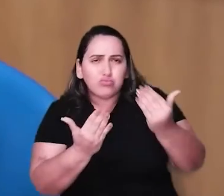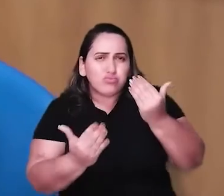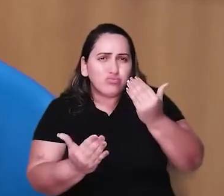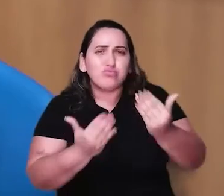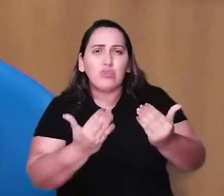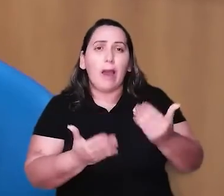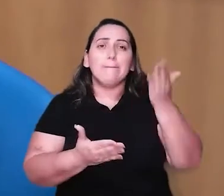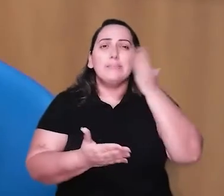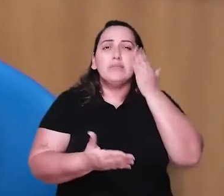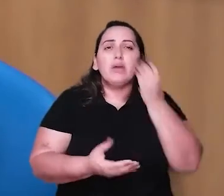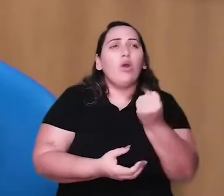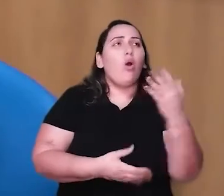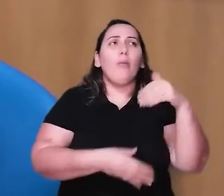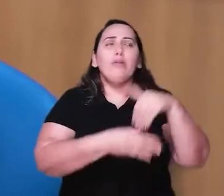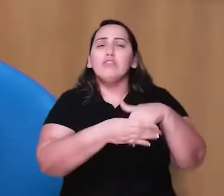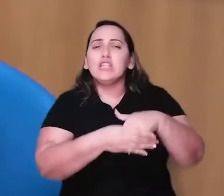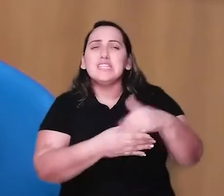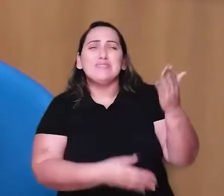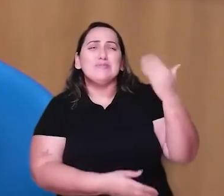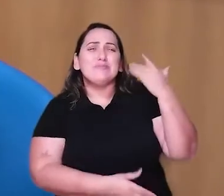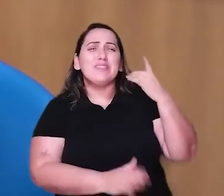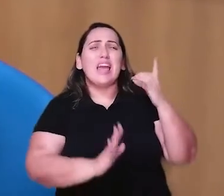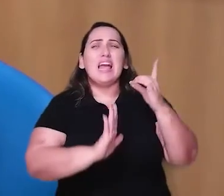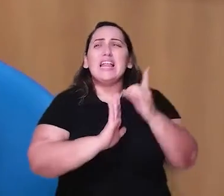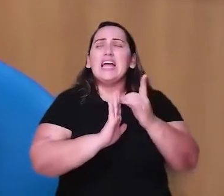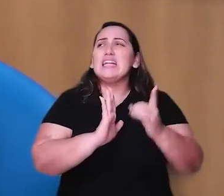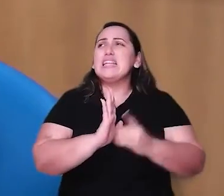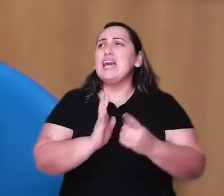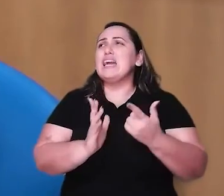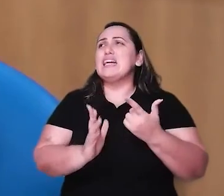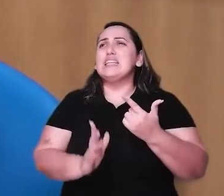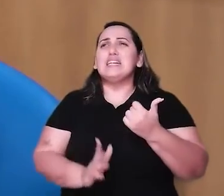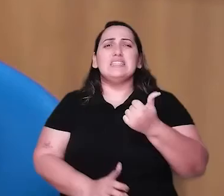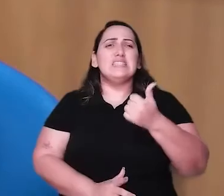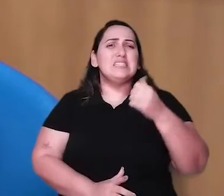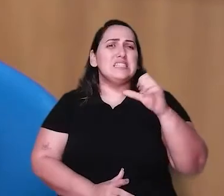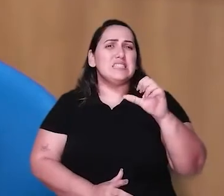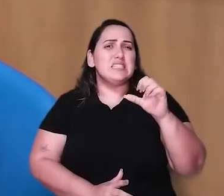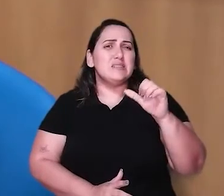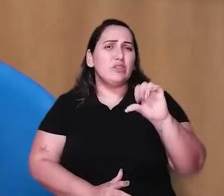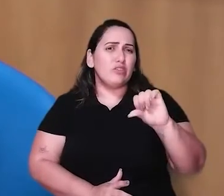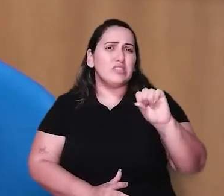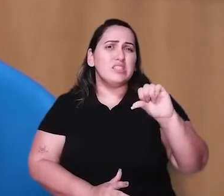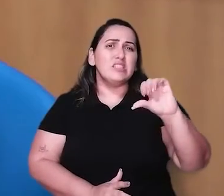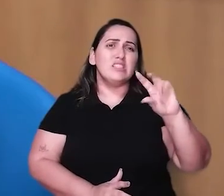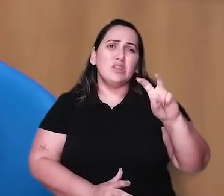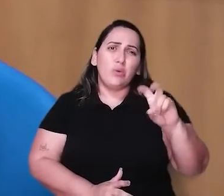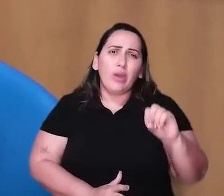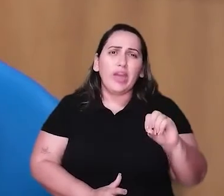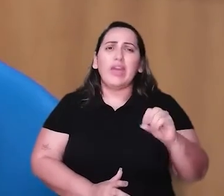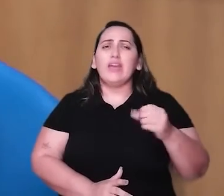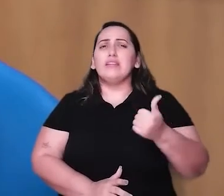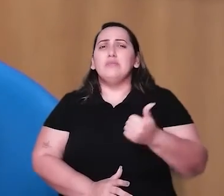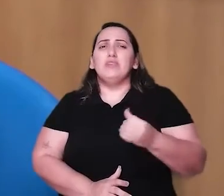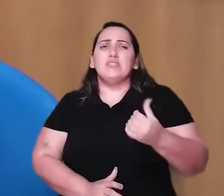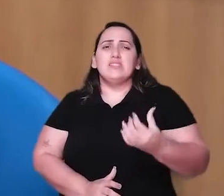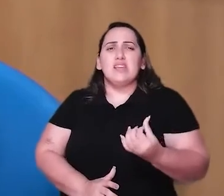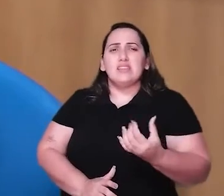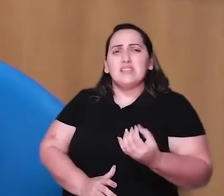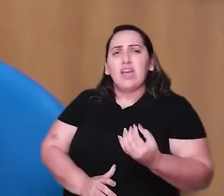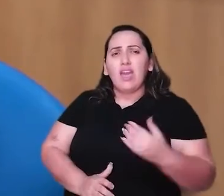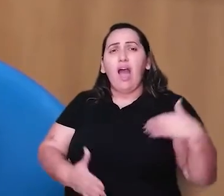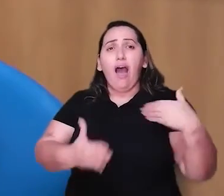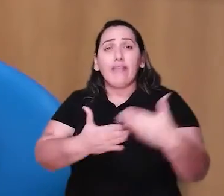que se alguma falha existe, ela deve ser mínima, porque eu, de fato, tive todo o cuidado de me debruçar por